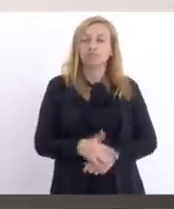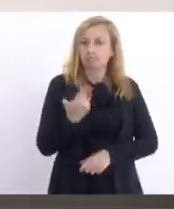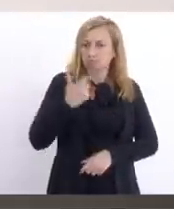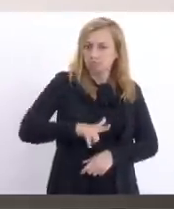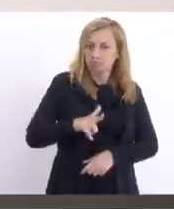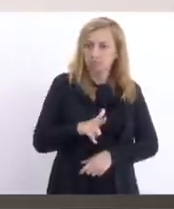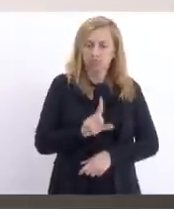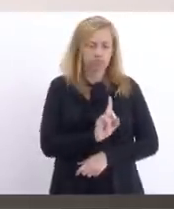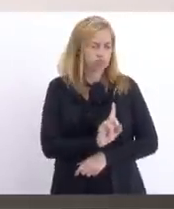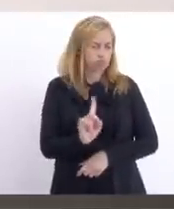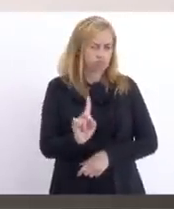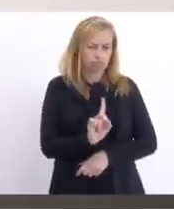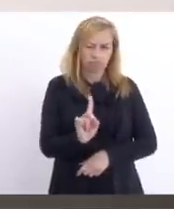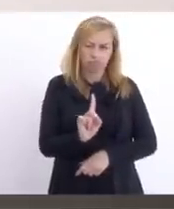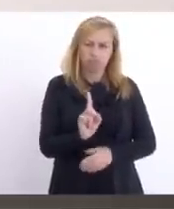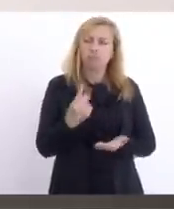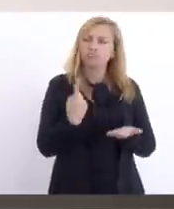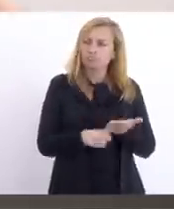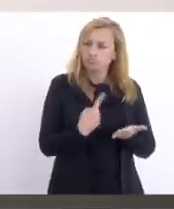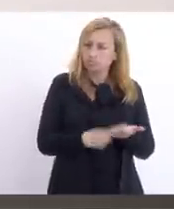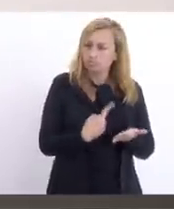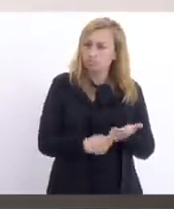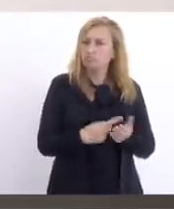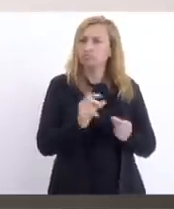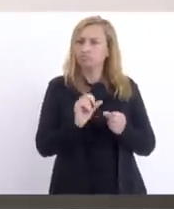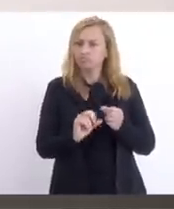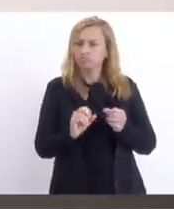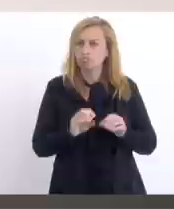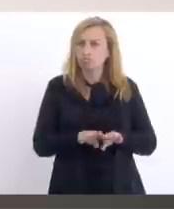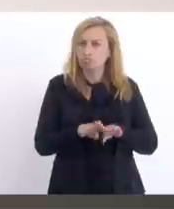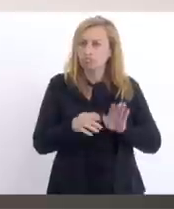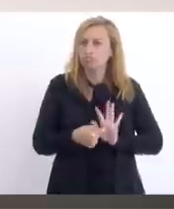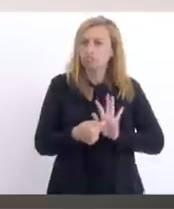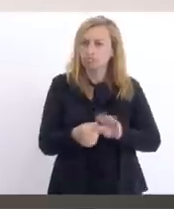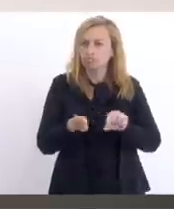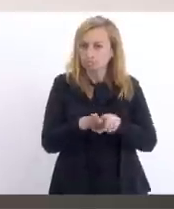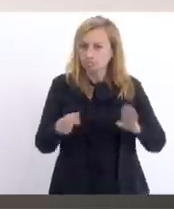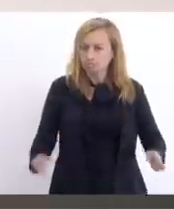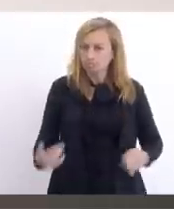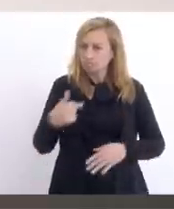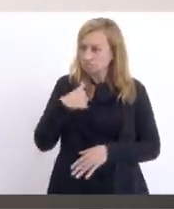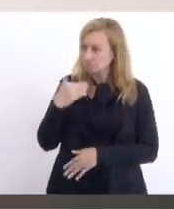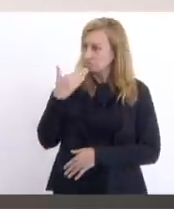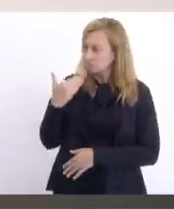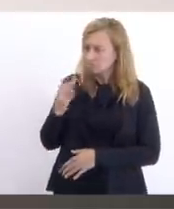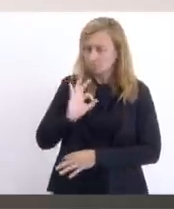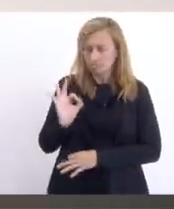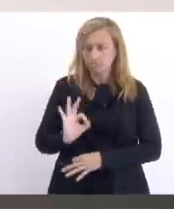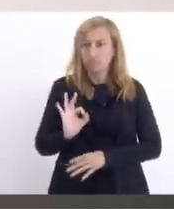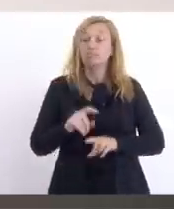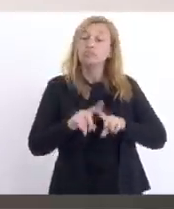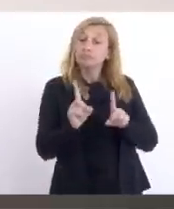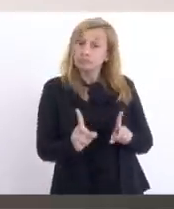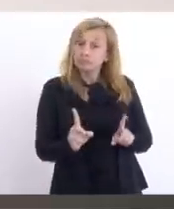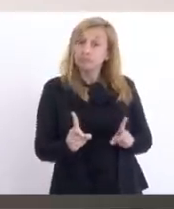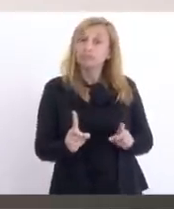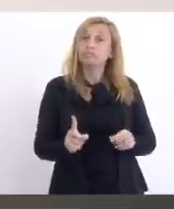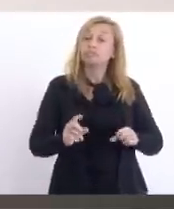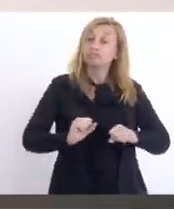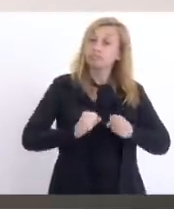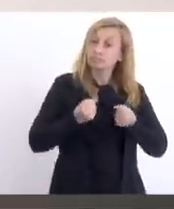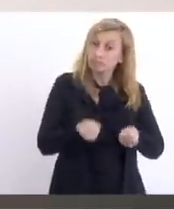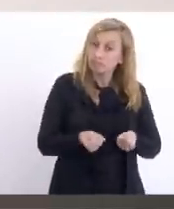Repito, não... O acordo foi feito, está posto à mesa, não serei eu a revogá-lo, de maneira nenhuma. Mas é